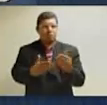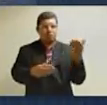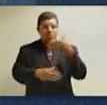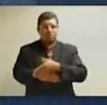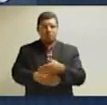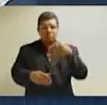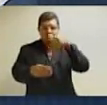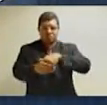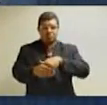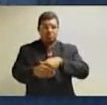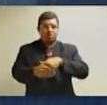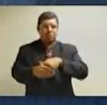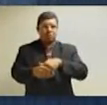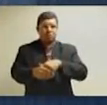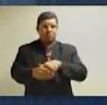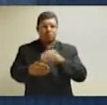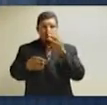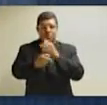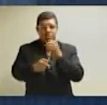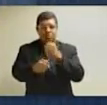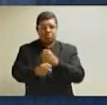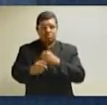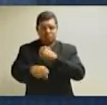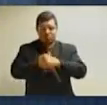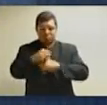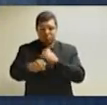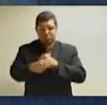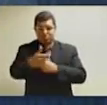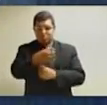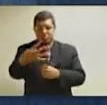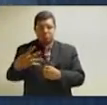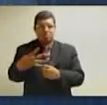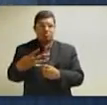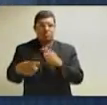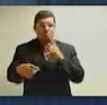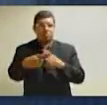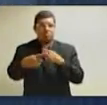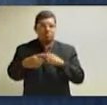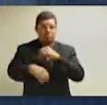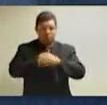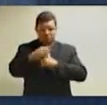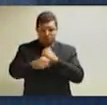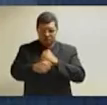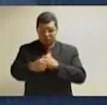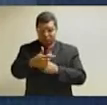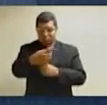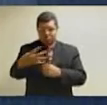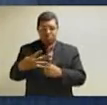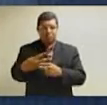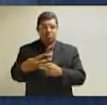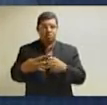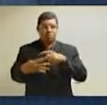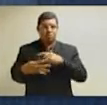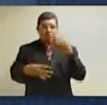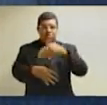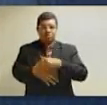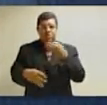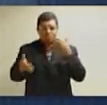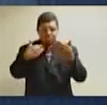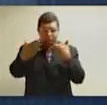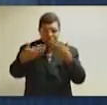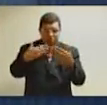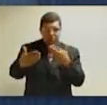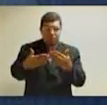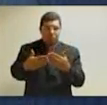capítulo da votação do orçamento de 2014. Porque no orçamento de 2014 cabe a